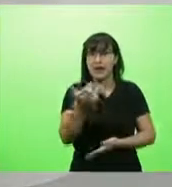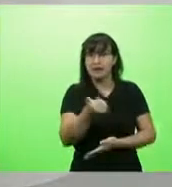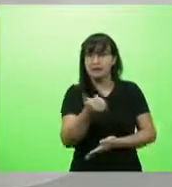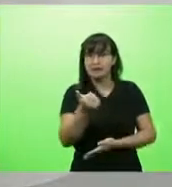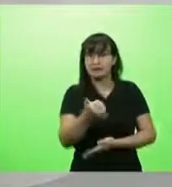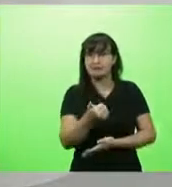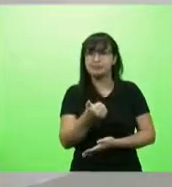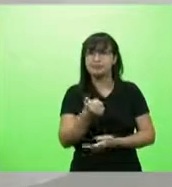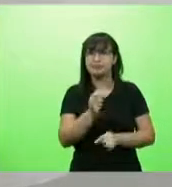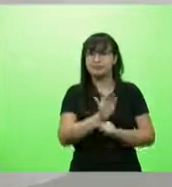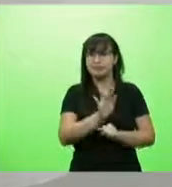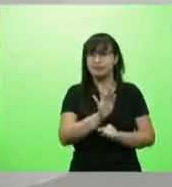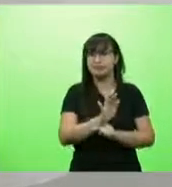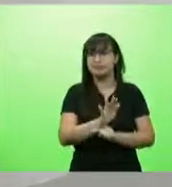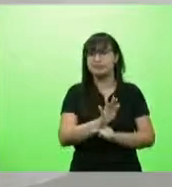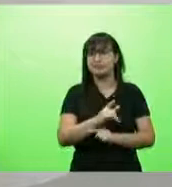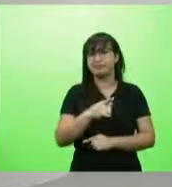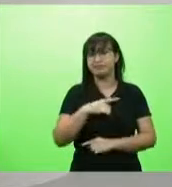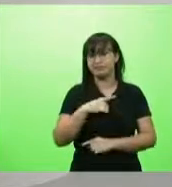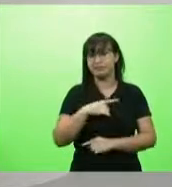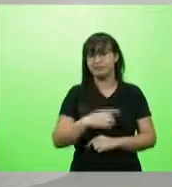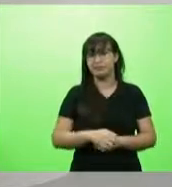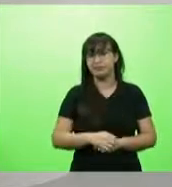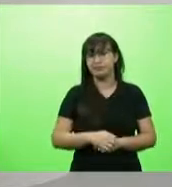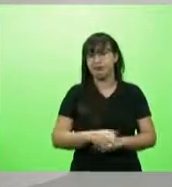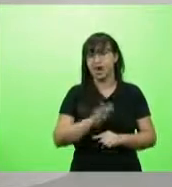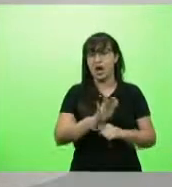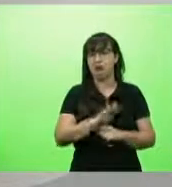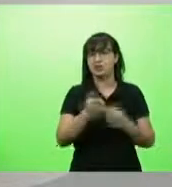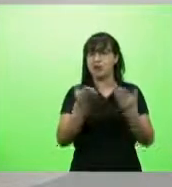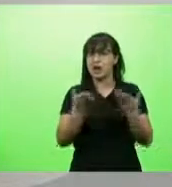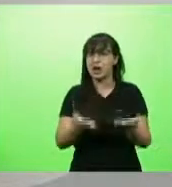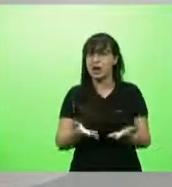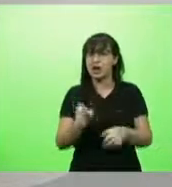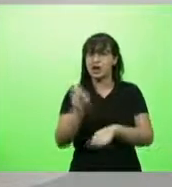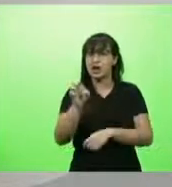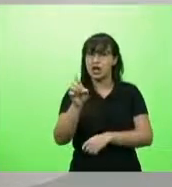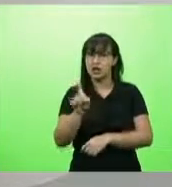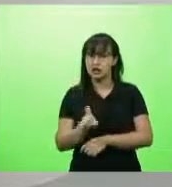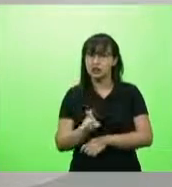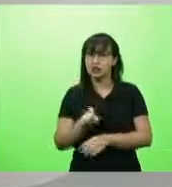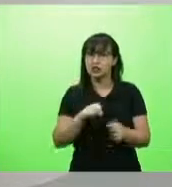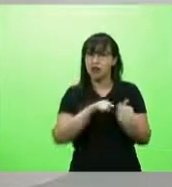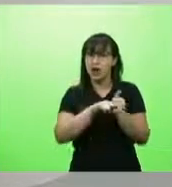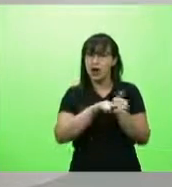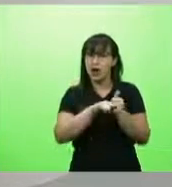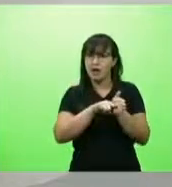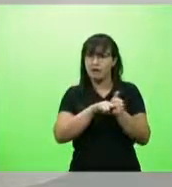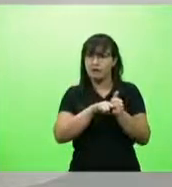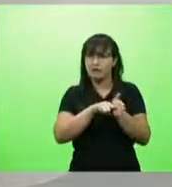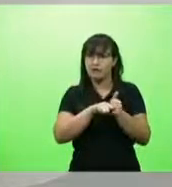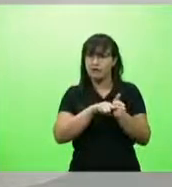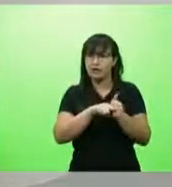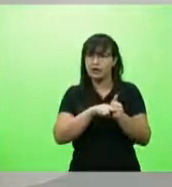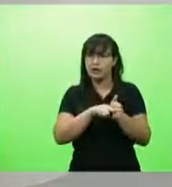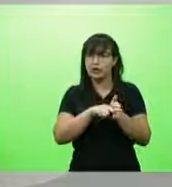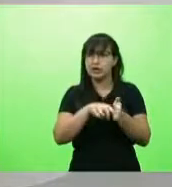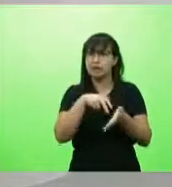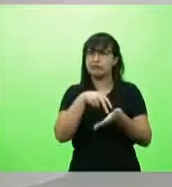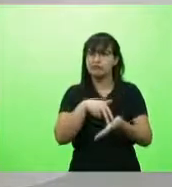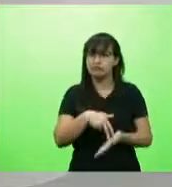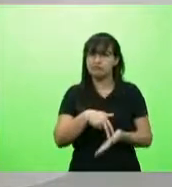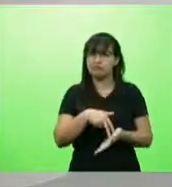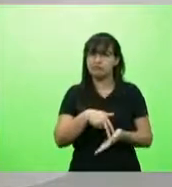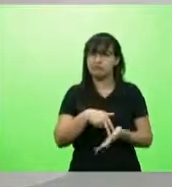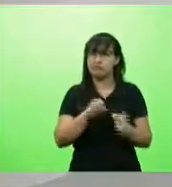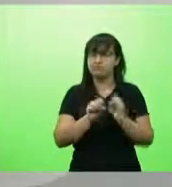Pensar que nós temos que modular a mão do Poder Executivo para ter uma fiscalização mais firme, não há